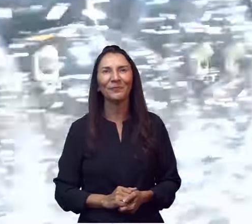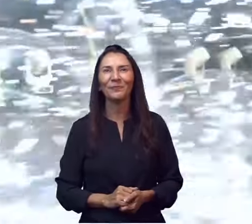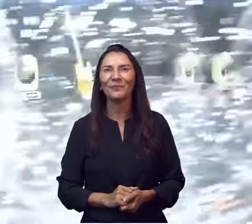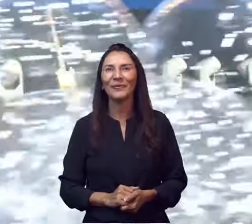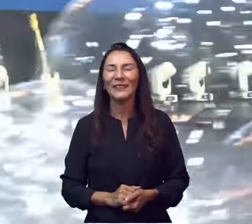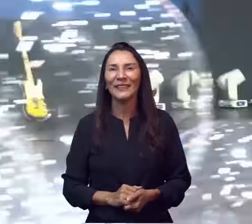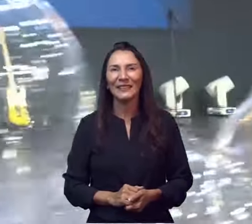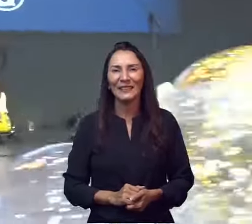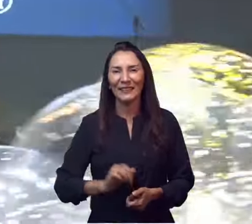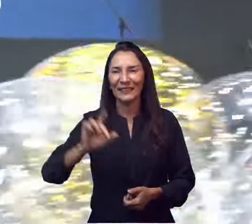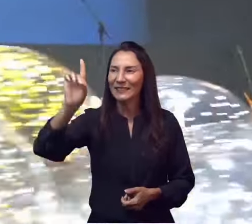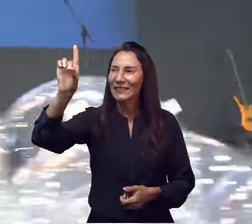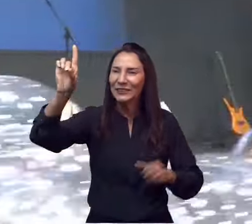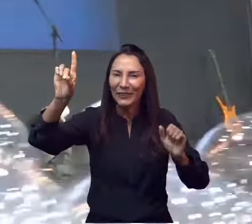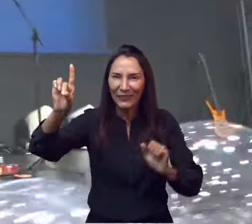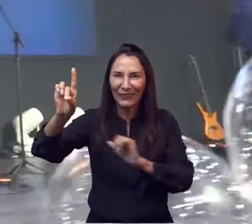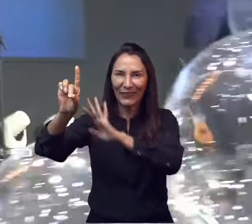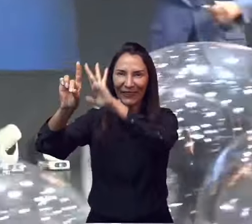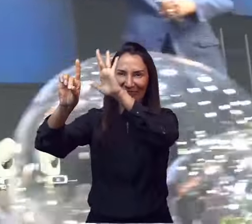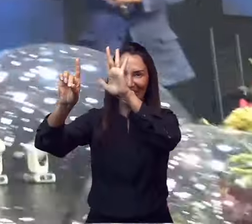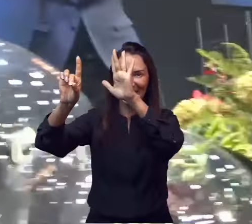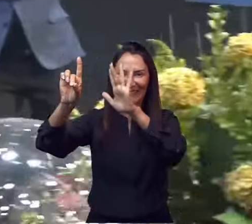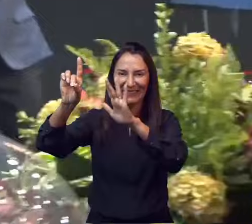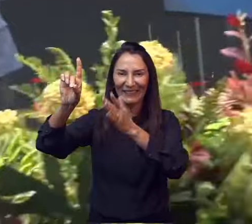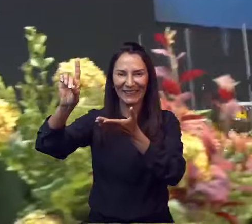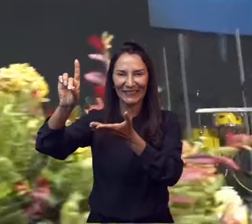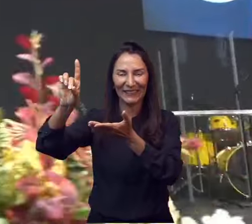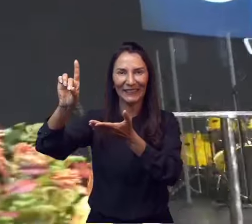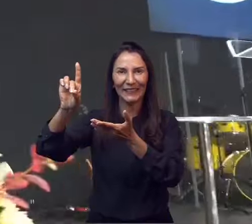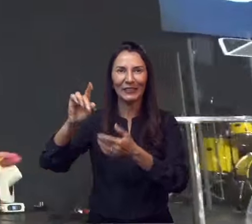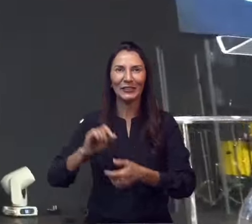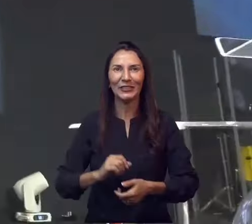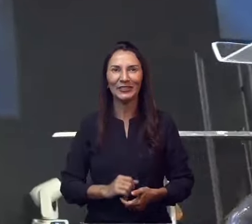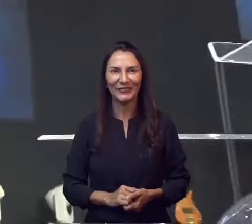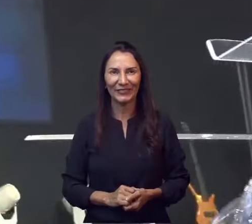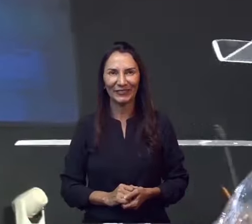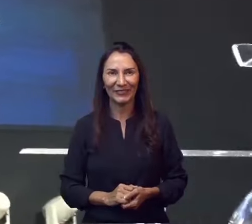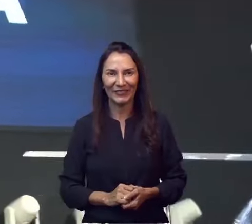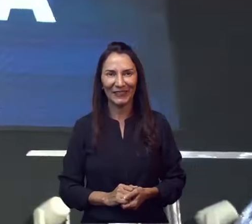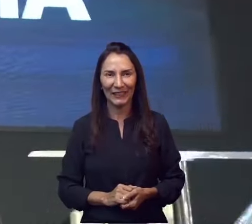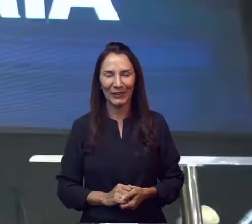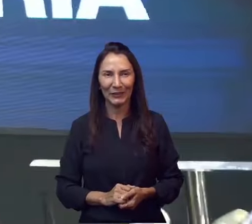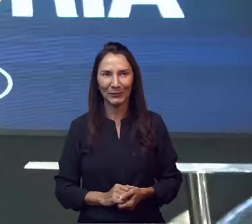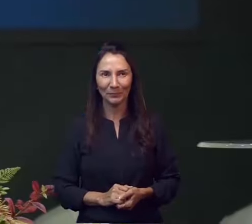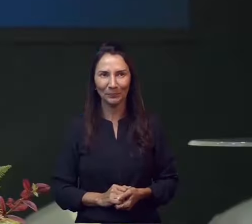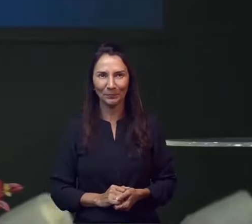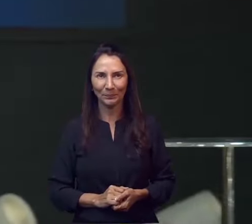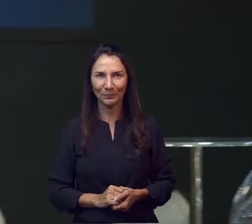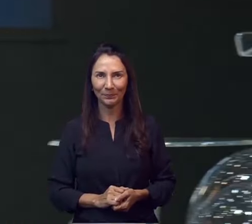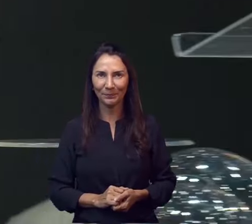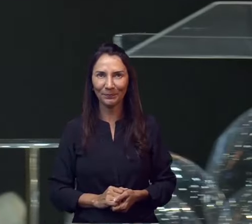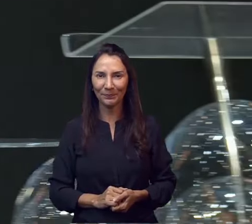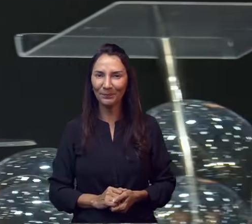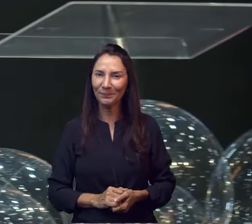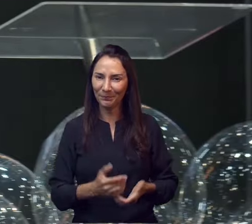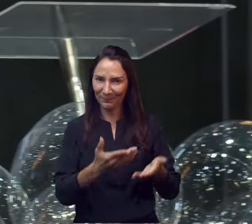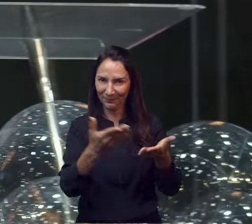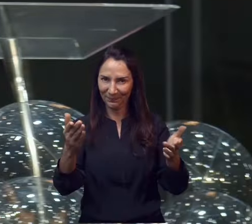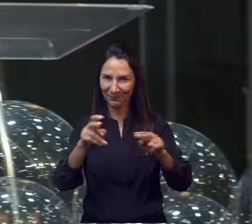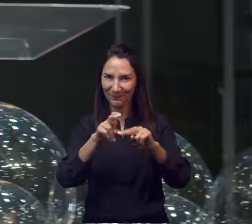a glória essa aqui que me deram o ela é esse pode deixar